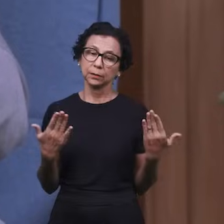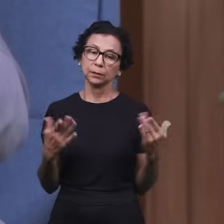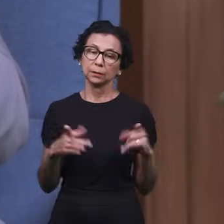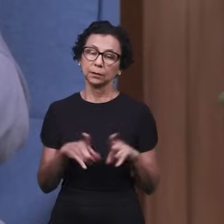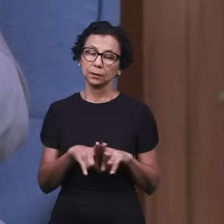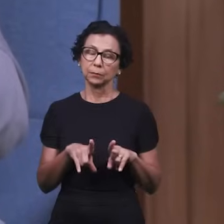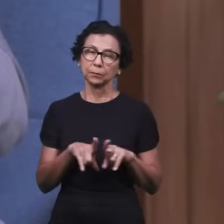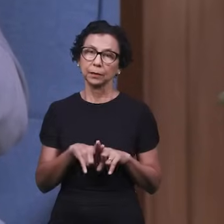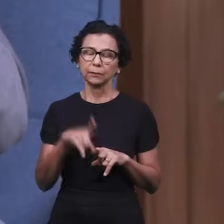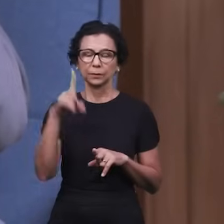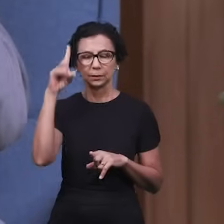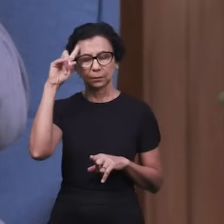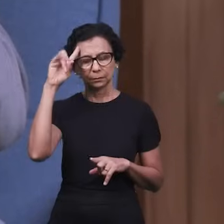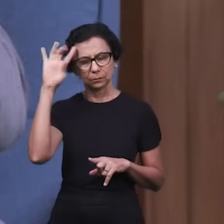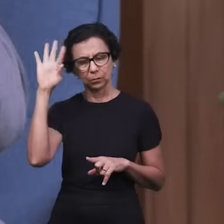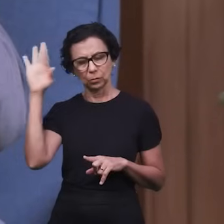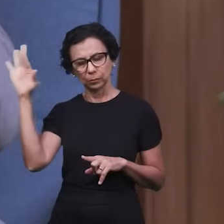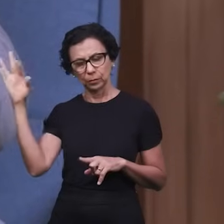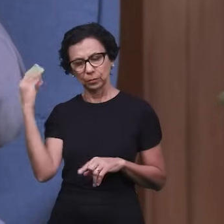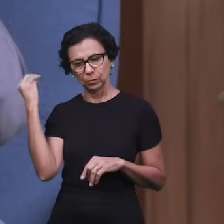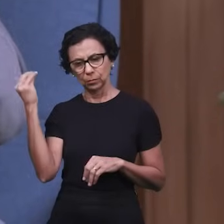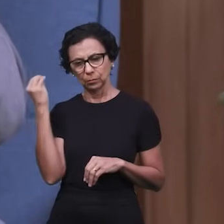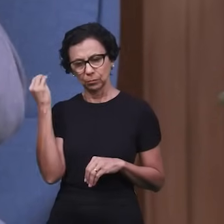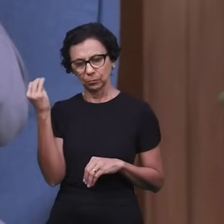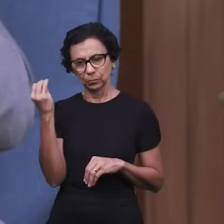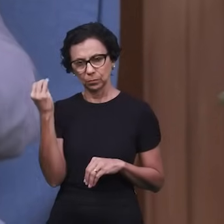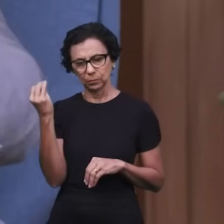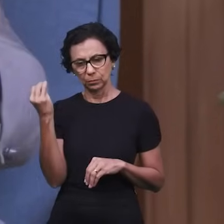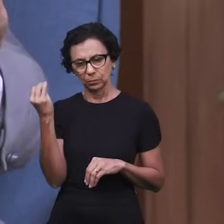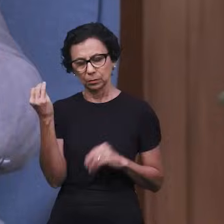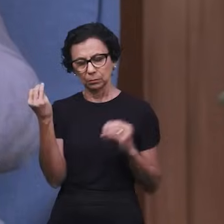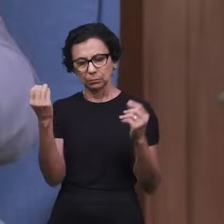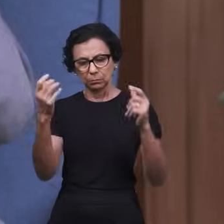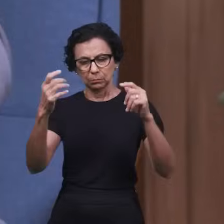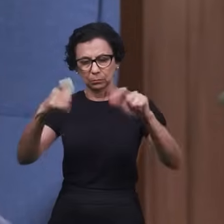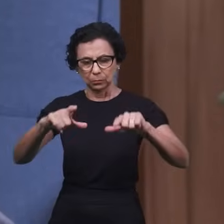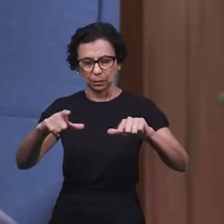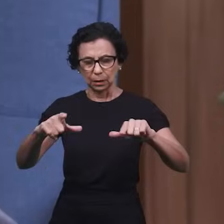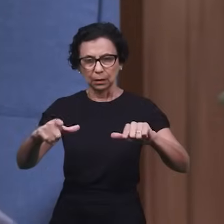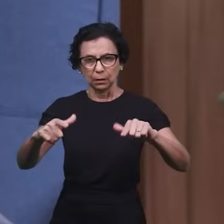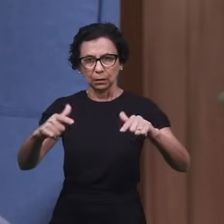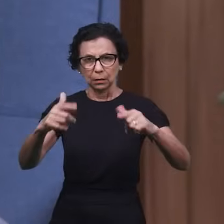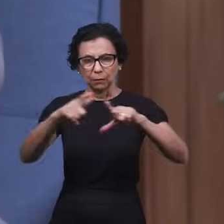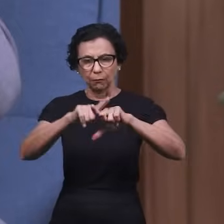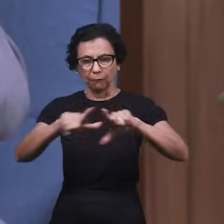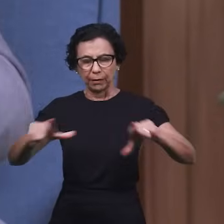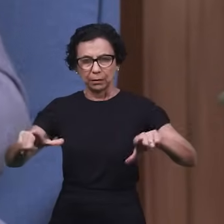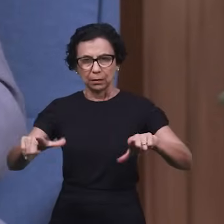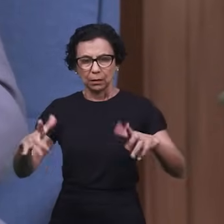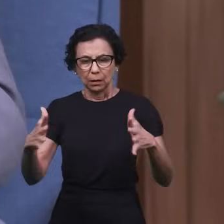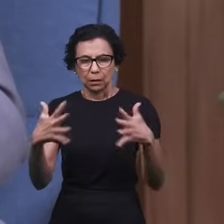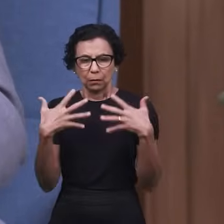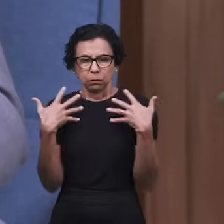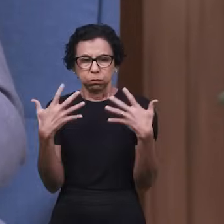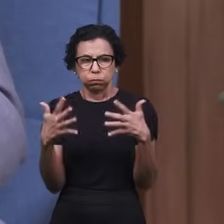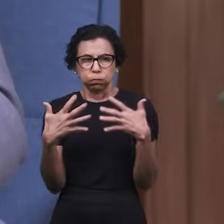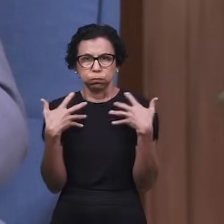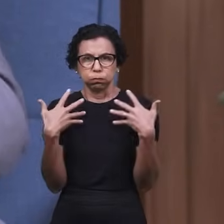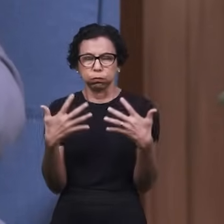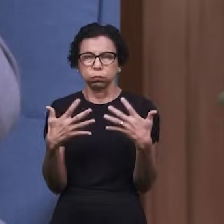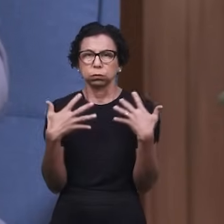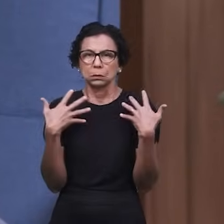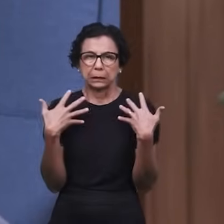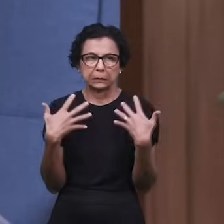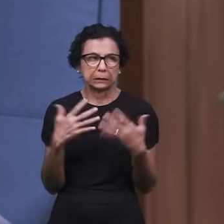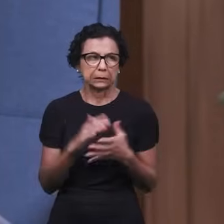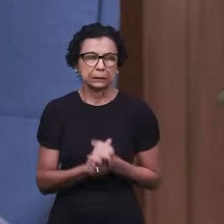um lugar onde não se encontra praticamente nada, né? Além das condições que vocês colocaram aqui, Daniel